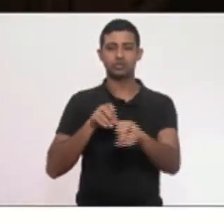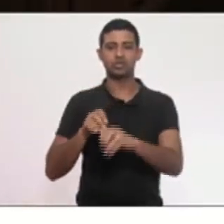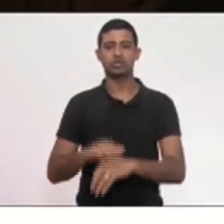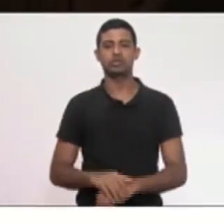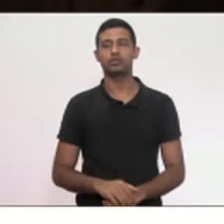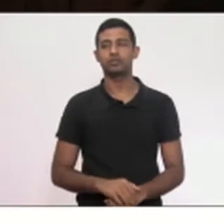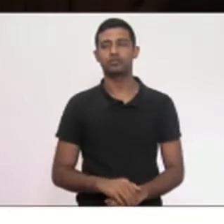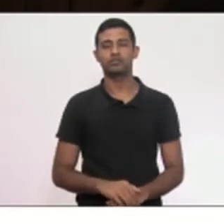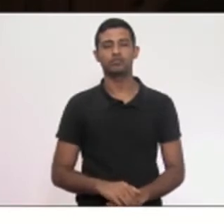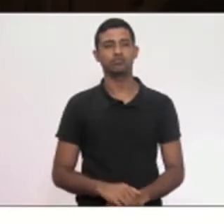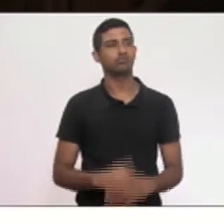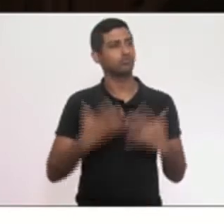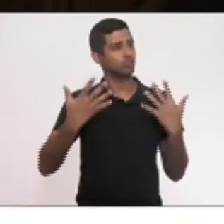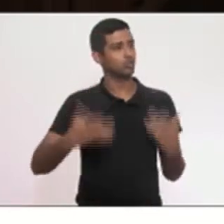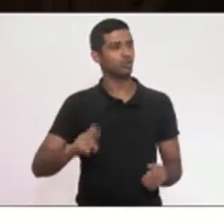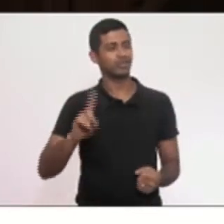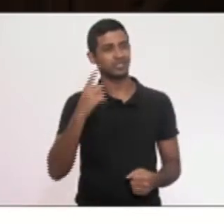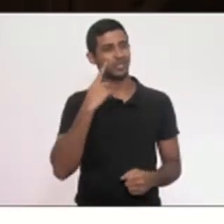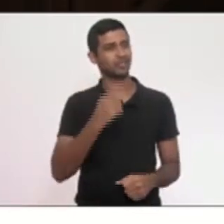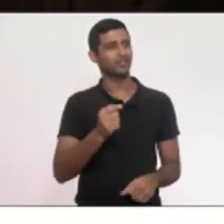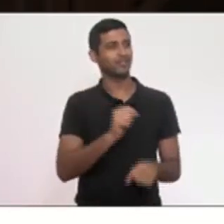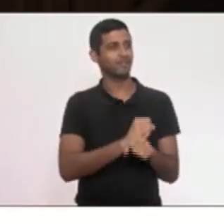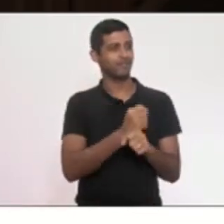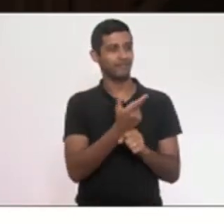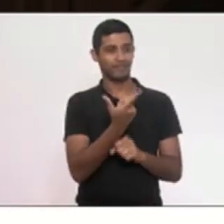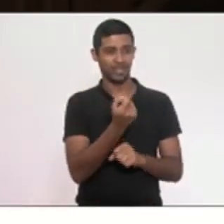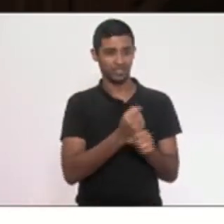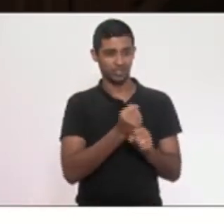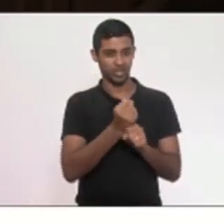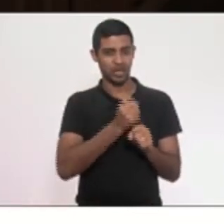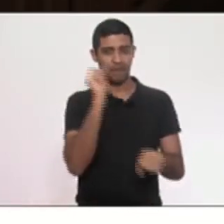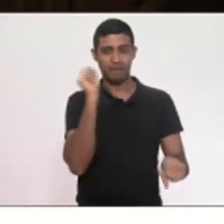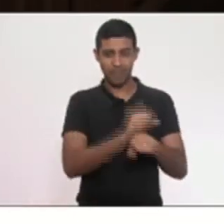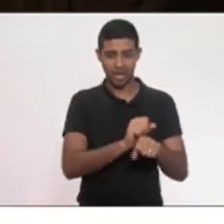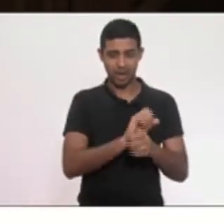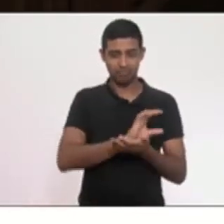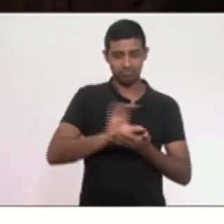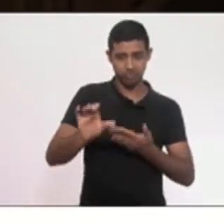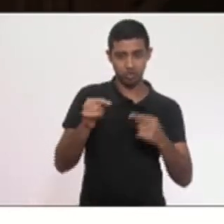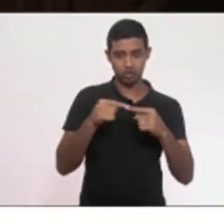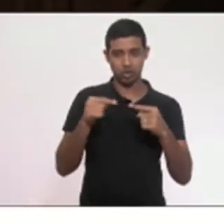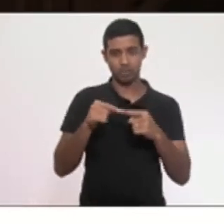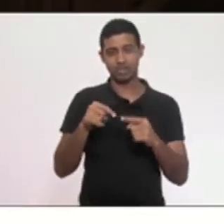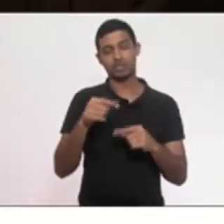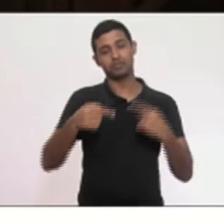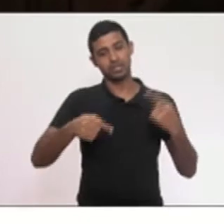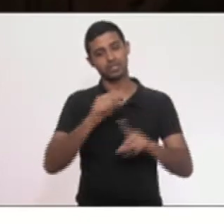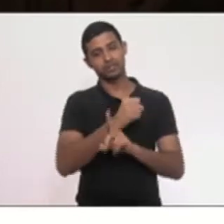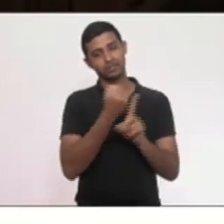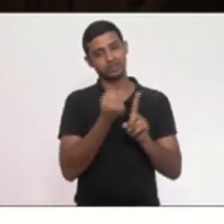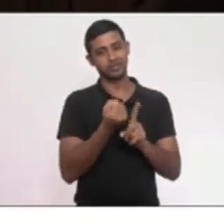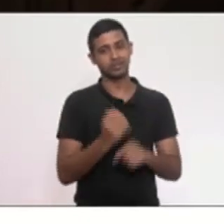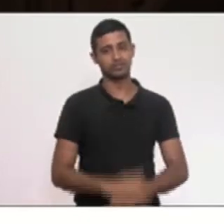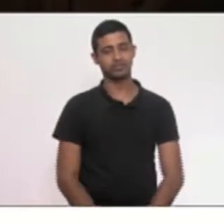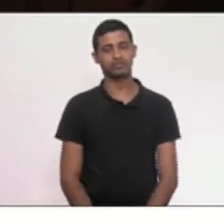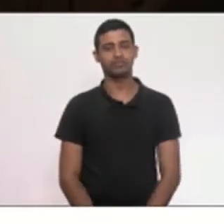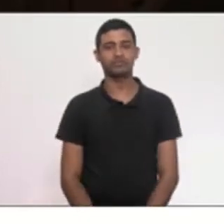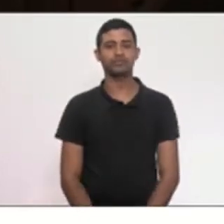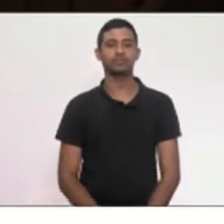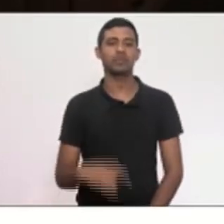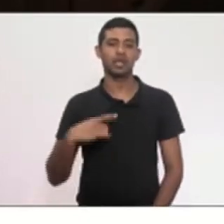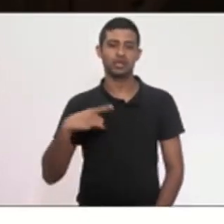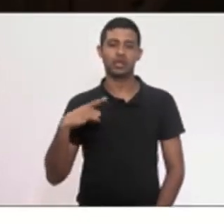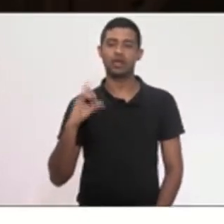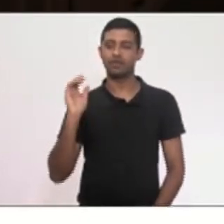satisfeito com o congelamento por 20 anos, e vou concluir, dos investimentos sociais, inclusive educação, que aliás contou com a votação de